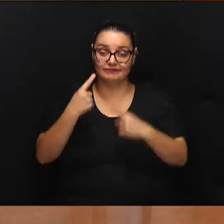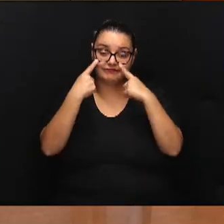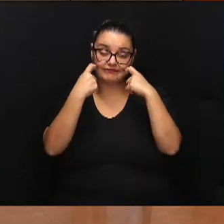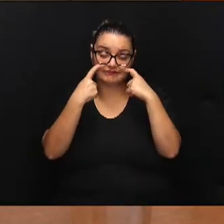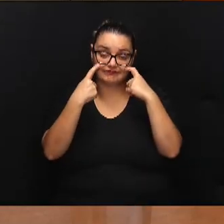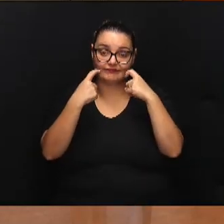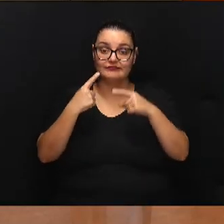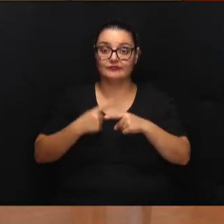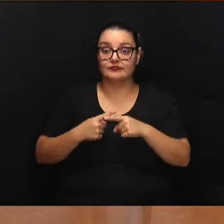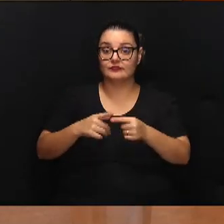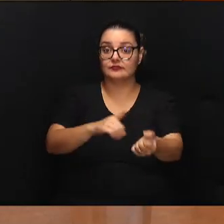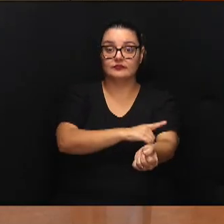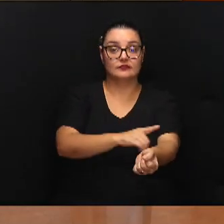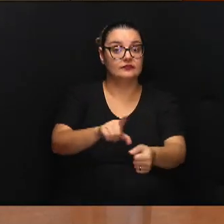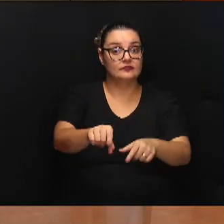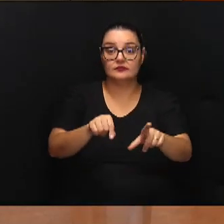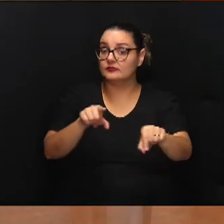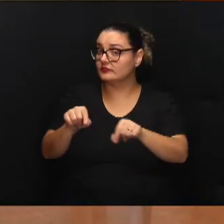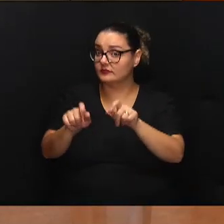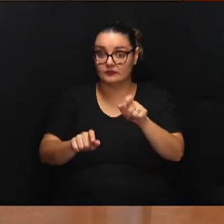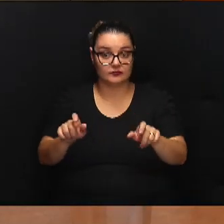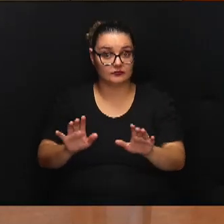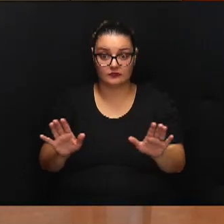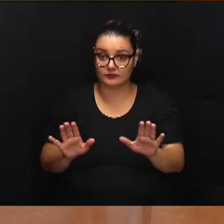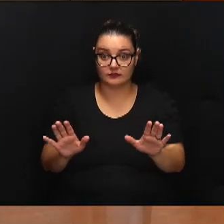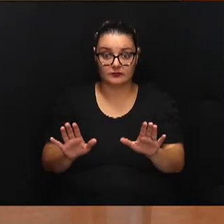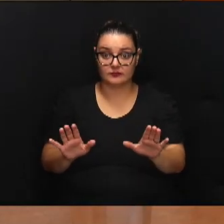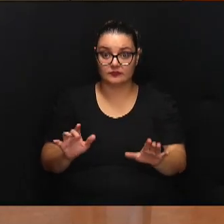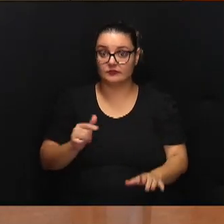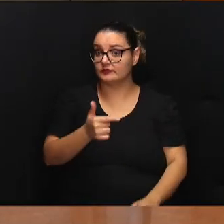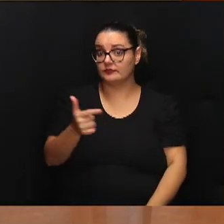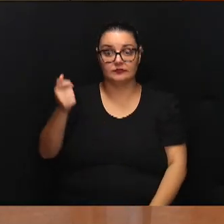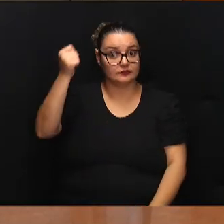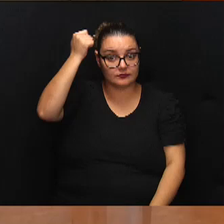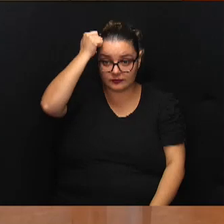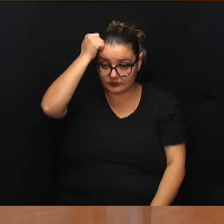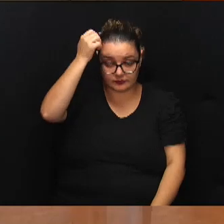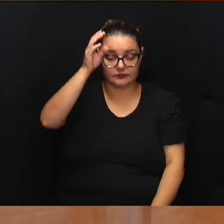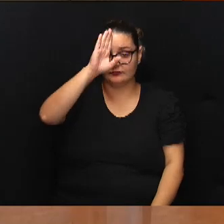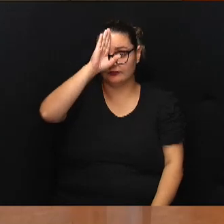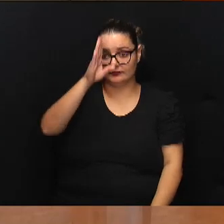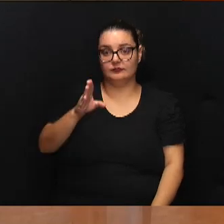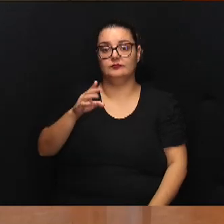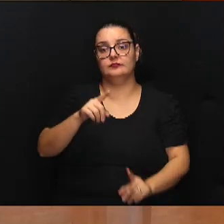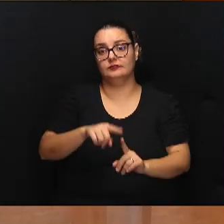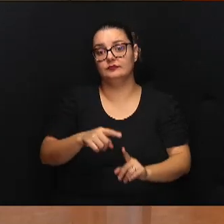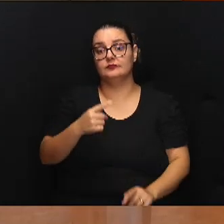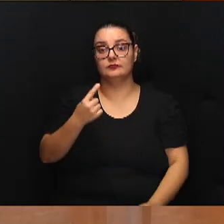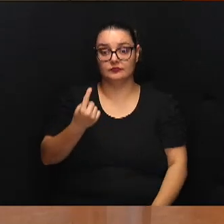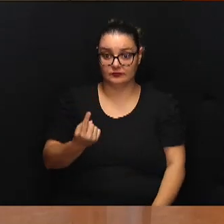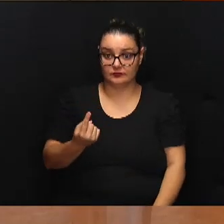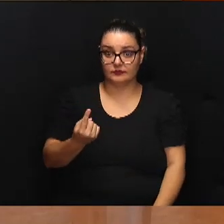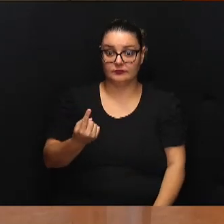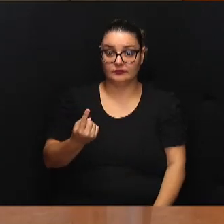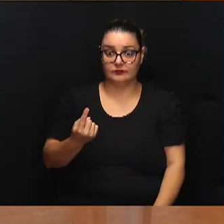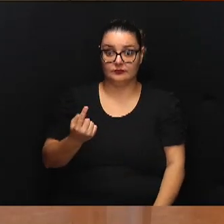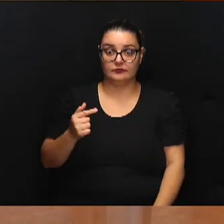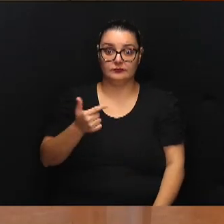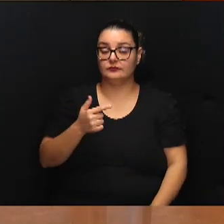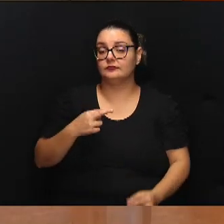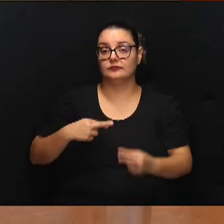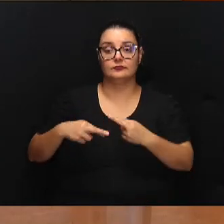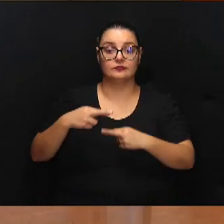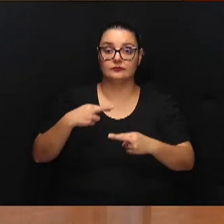o diabetes ele não escolhe as pessoas. A gente não tem culpa. Principalmente o diabetes tipo 1, que não tem a ver